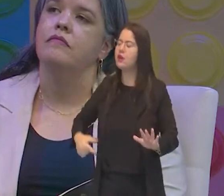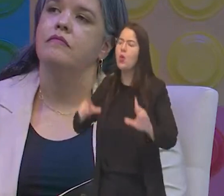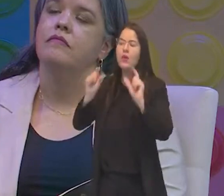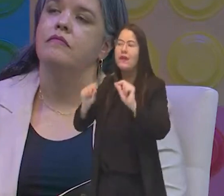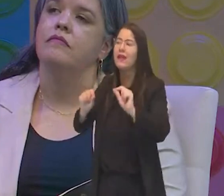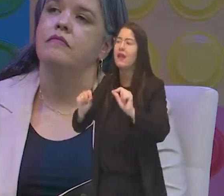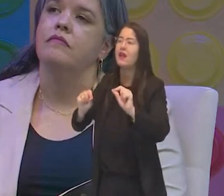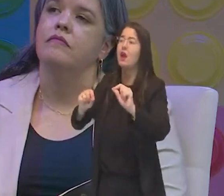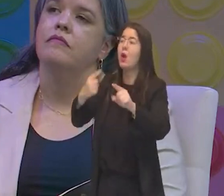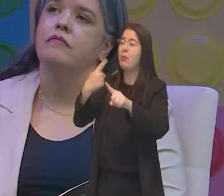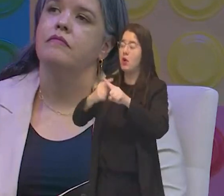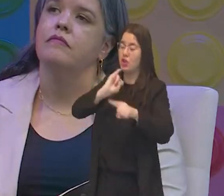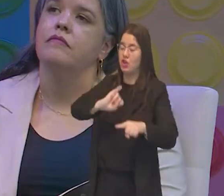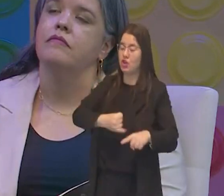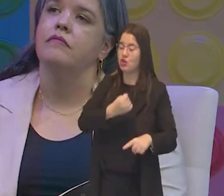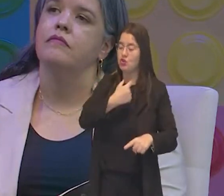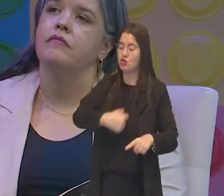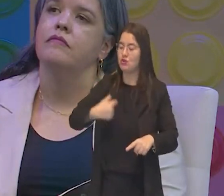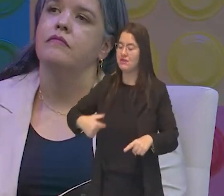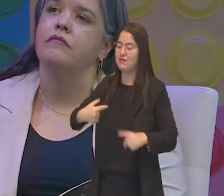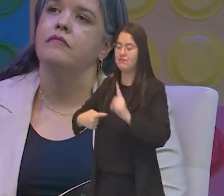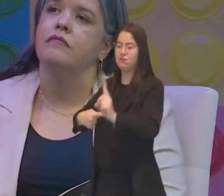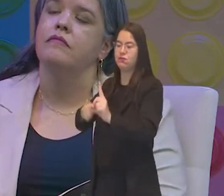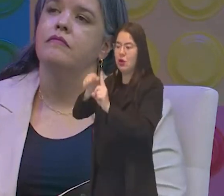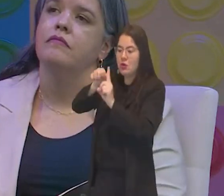da terra serão abençoadas.